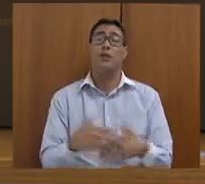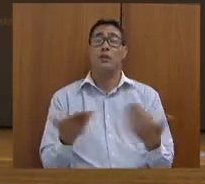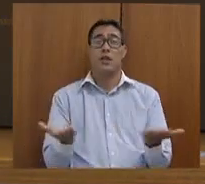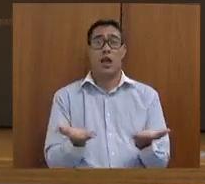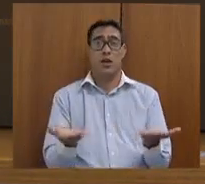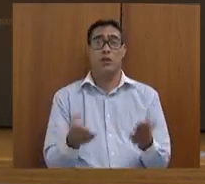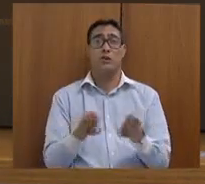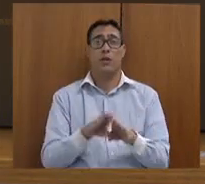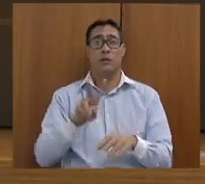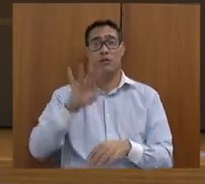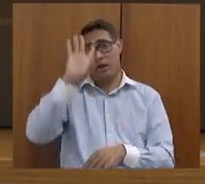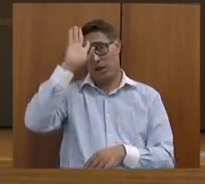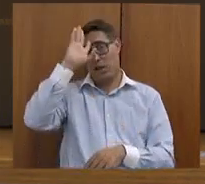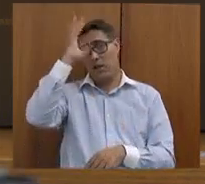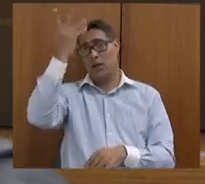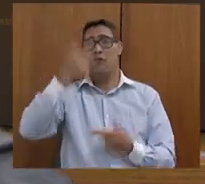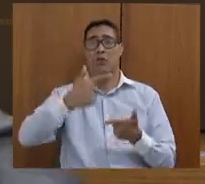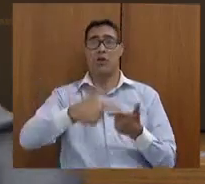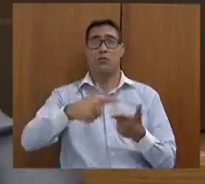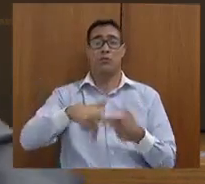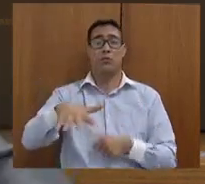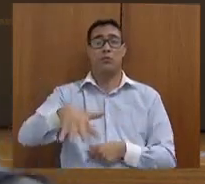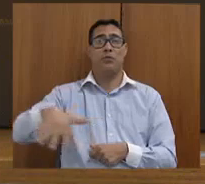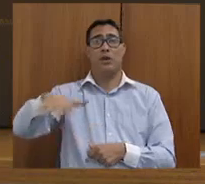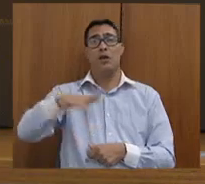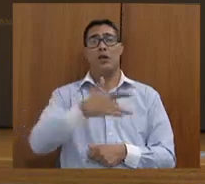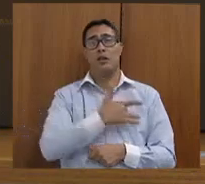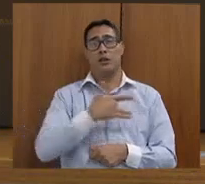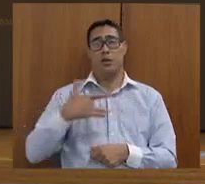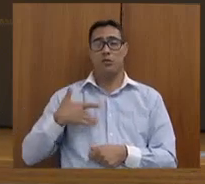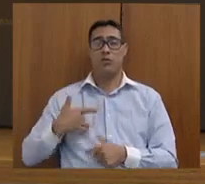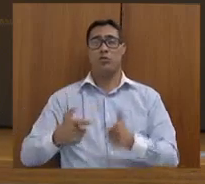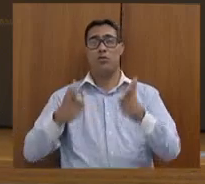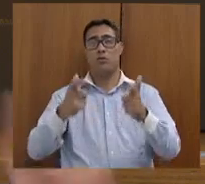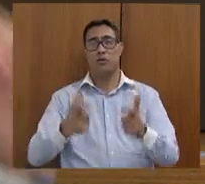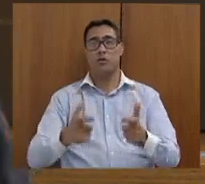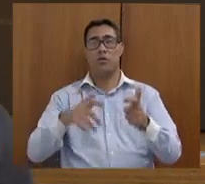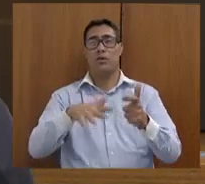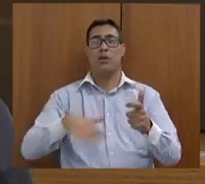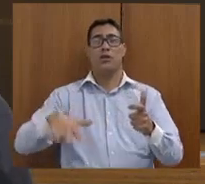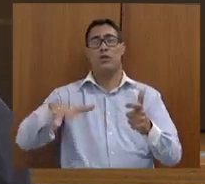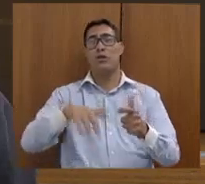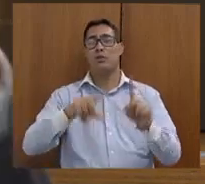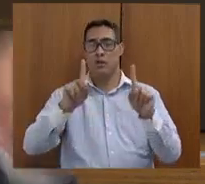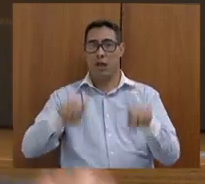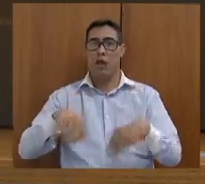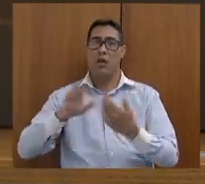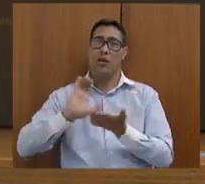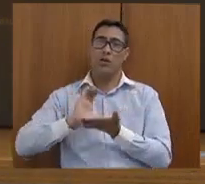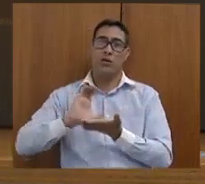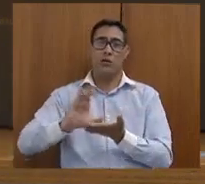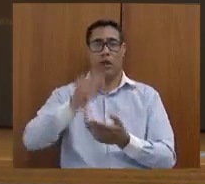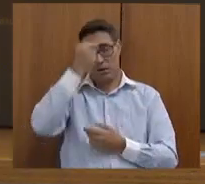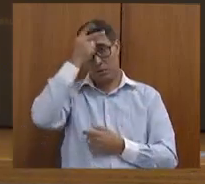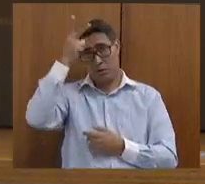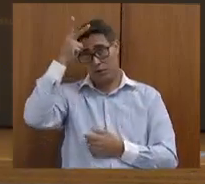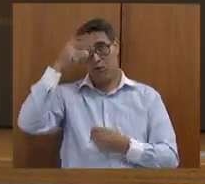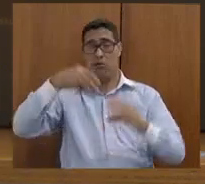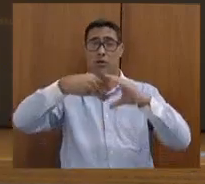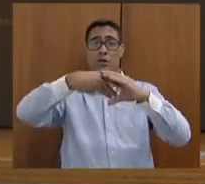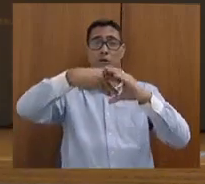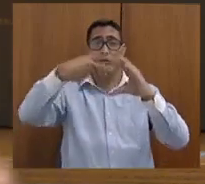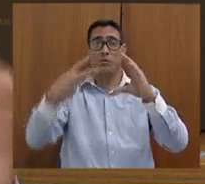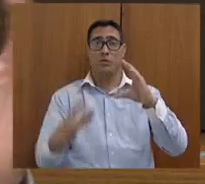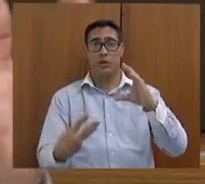vai resolver um grande problema na área de saúde da região que é colocar recursos para Prefeitura de Montes Claros